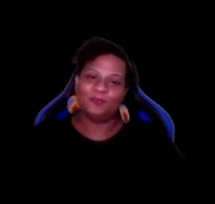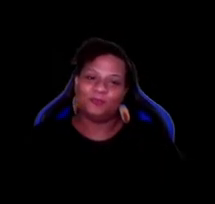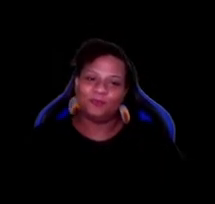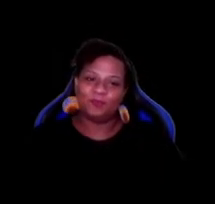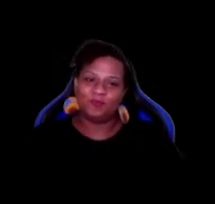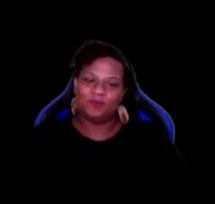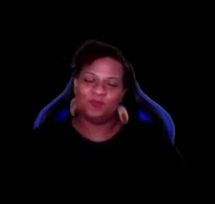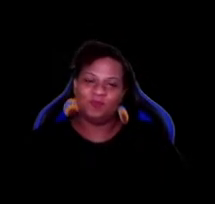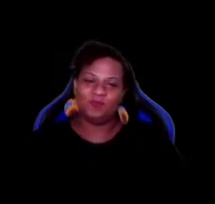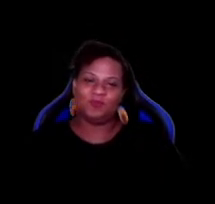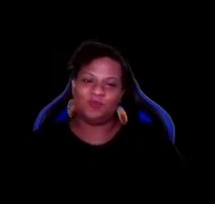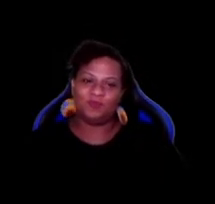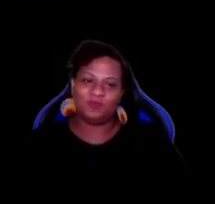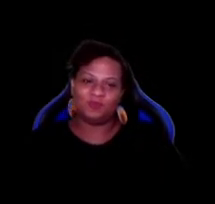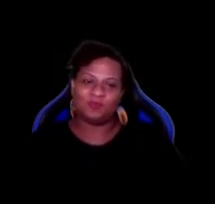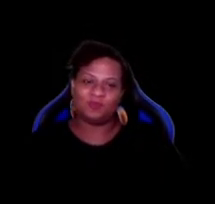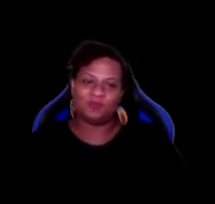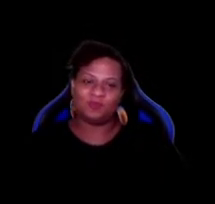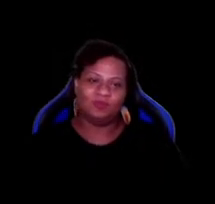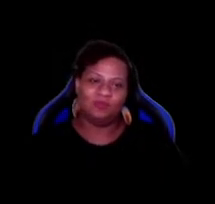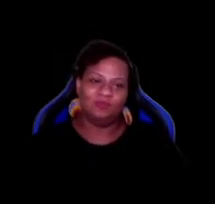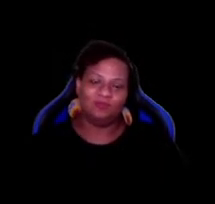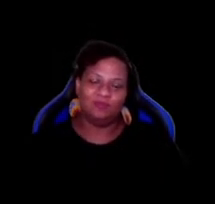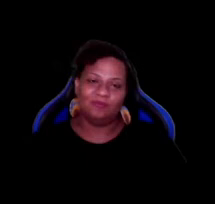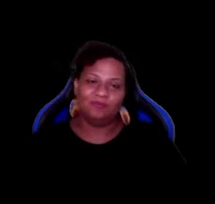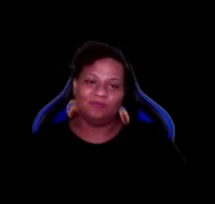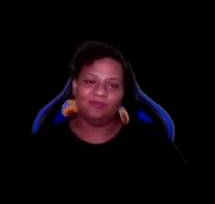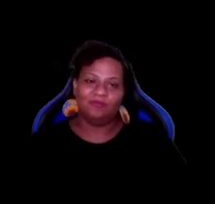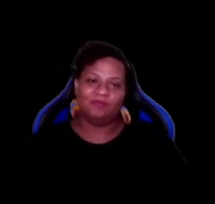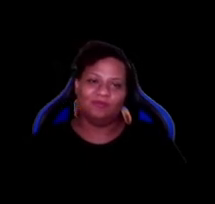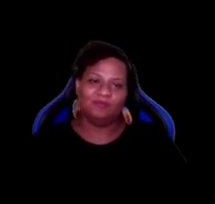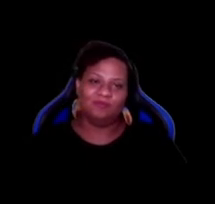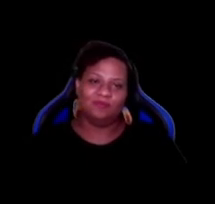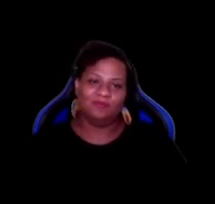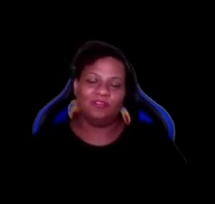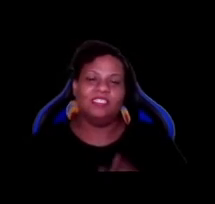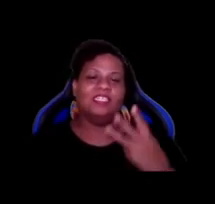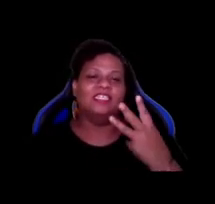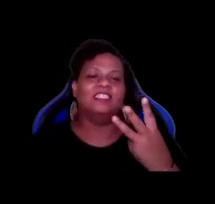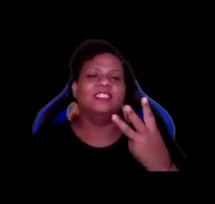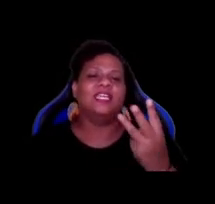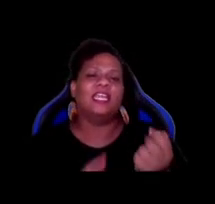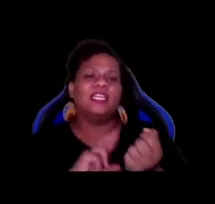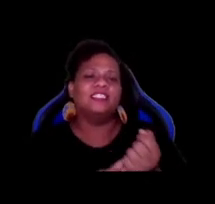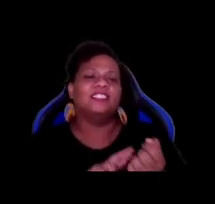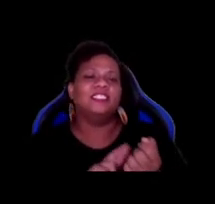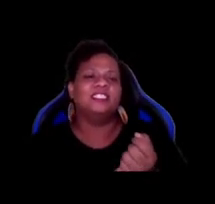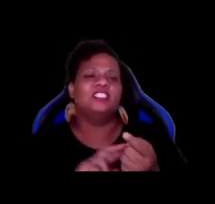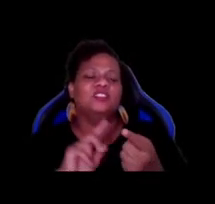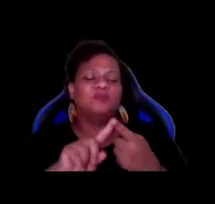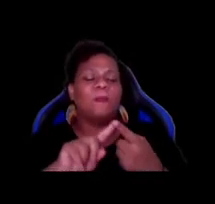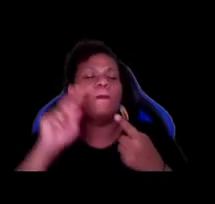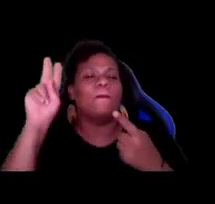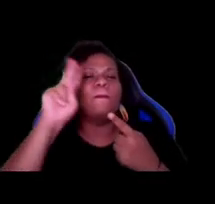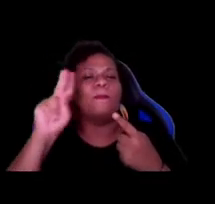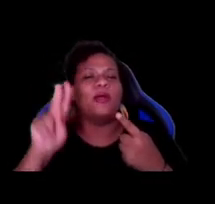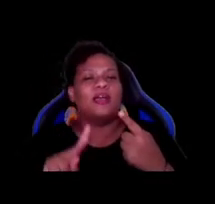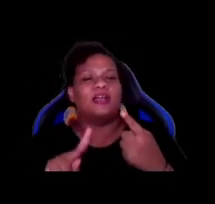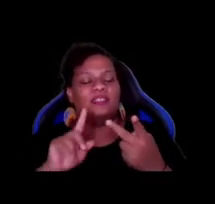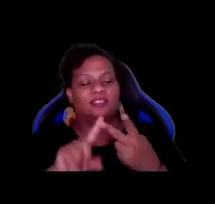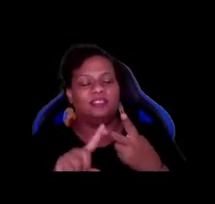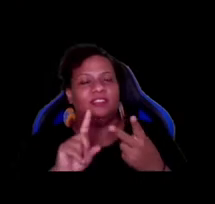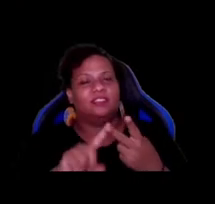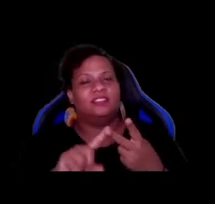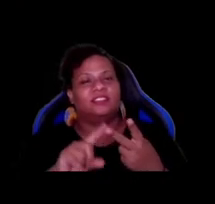A senhora poderia me citar para mim assim três ritmos: um que remeta à paz, outro que